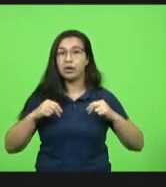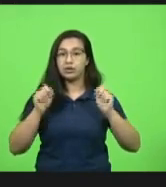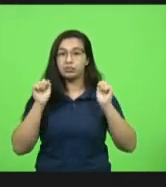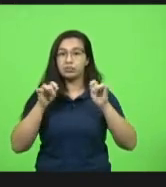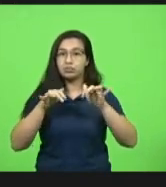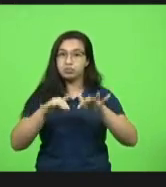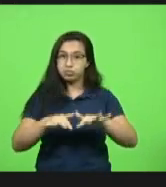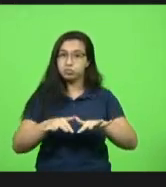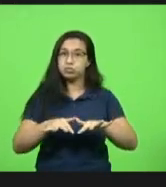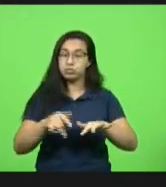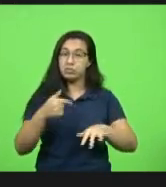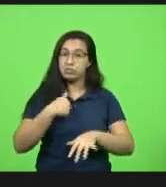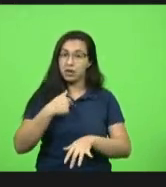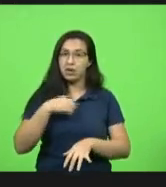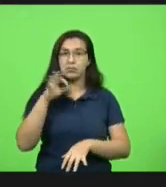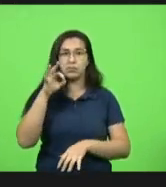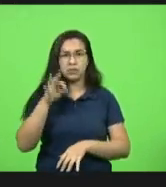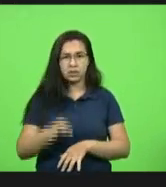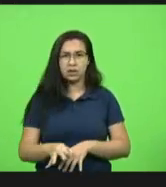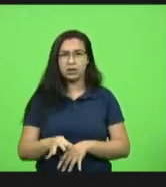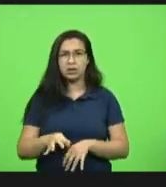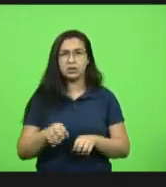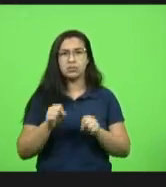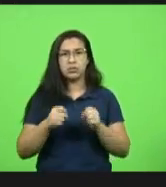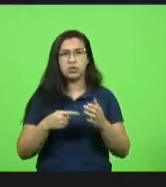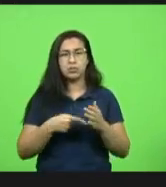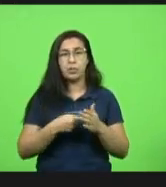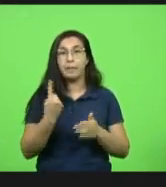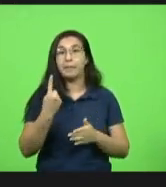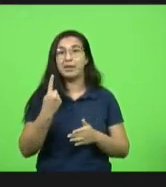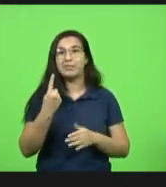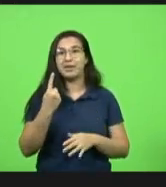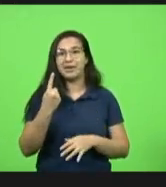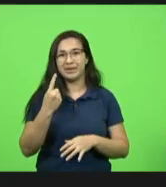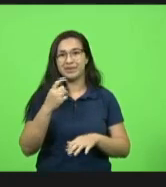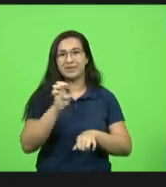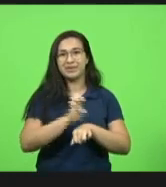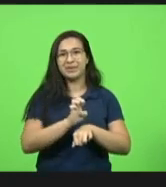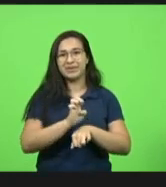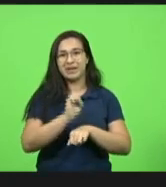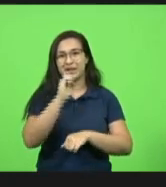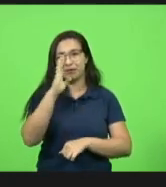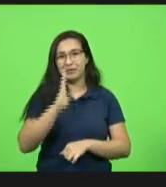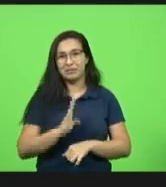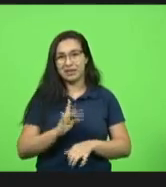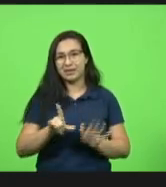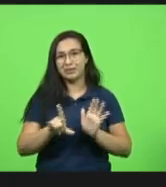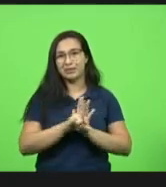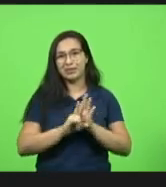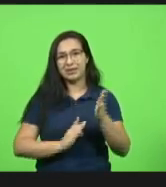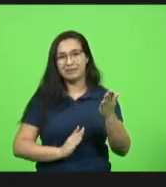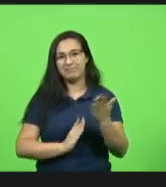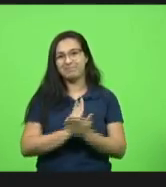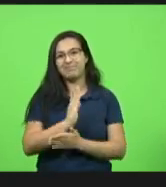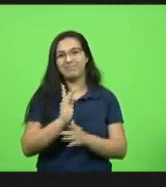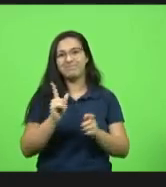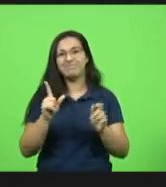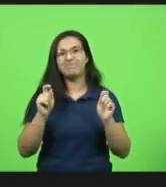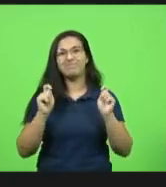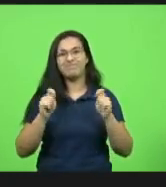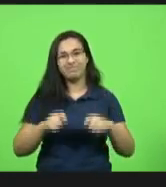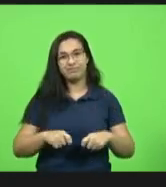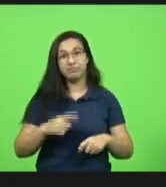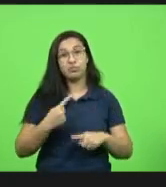e que eu tenho certeza que nós vamos ser o primeiro estado do Brasil que vai ter essa lei aprovada, dada a importância